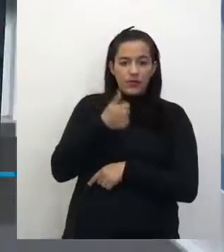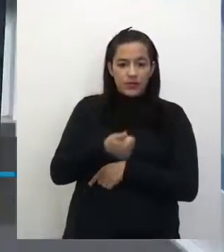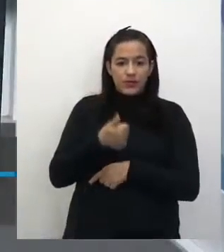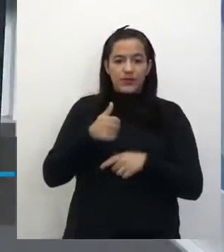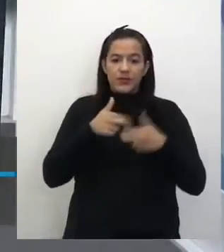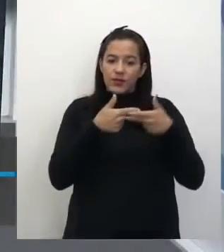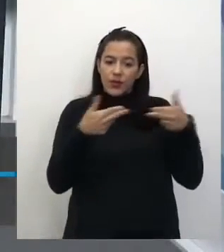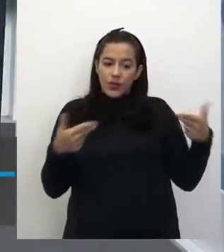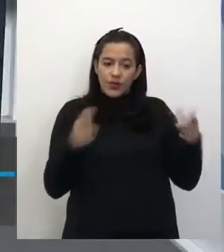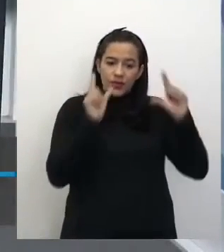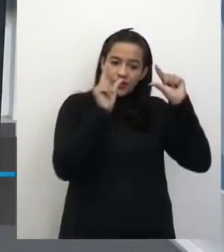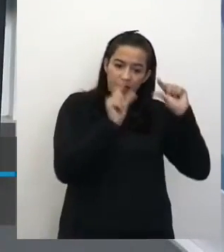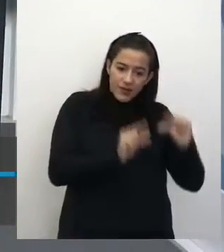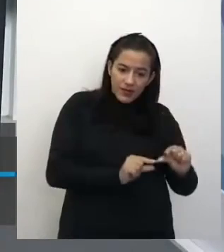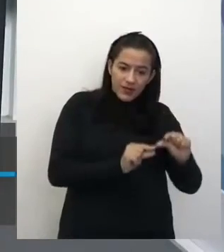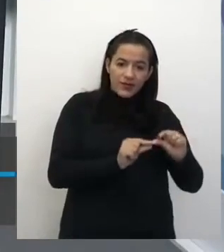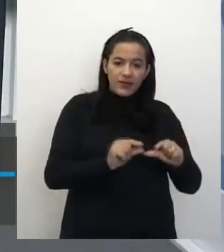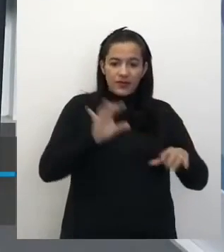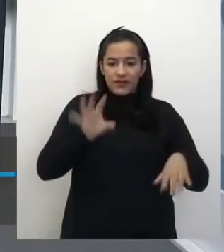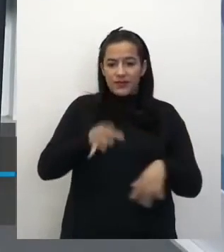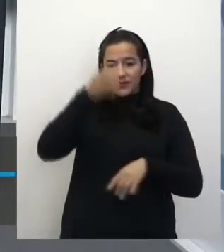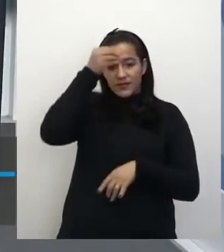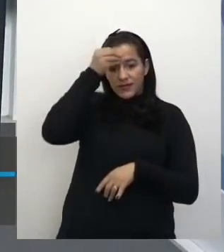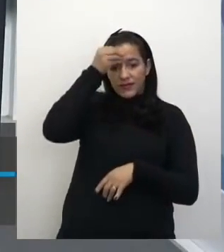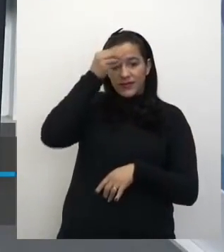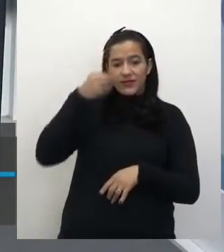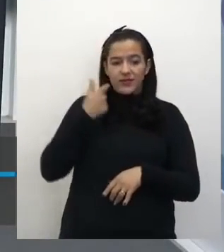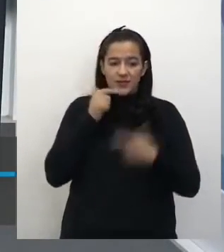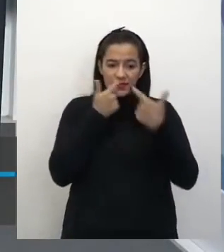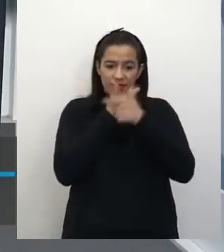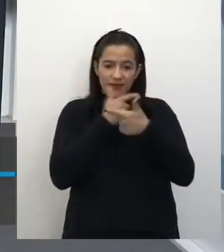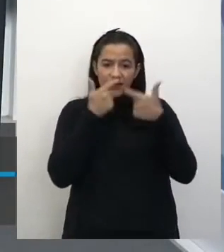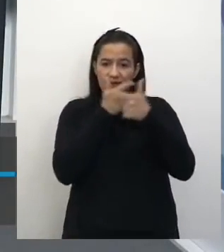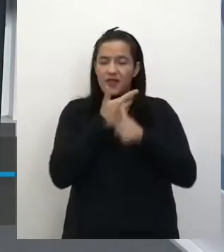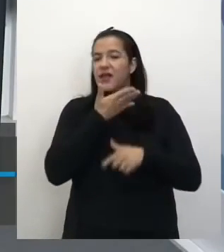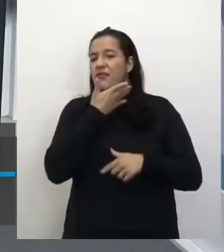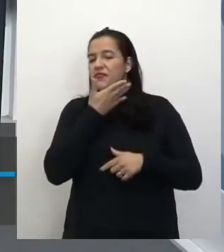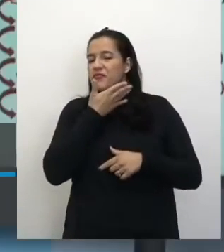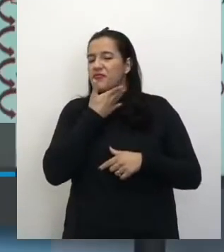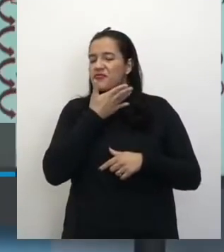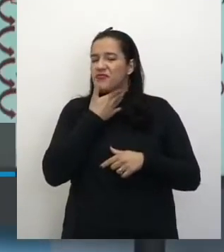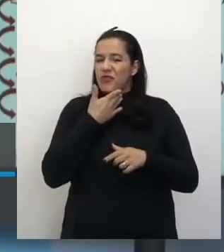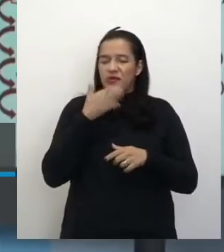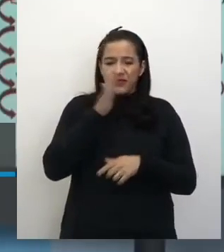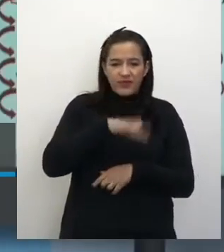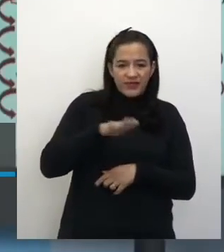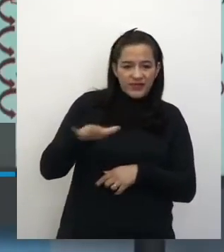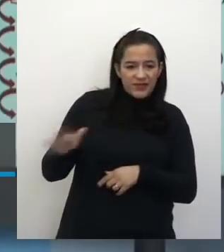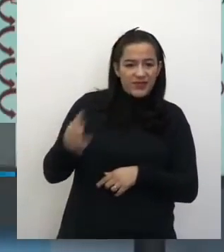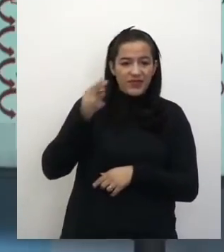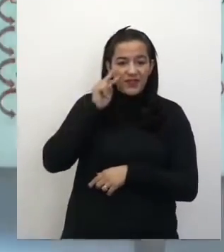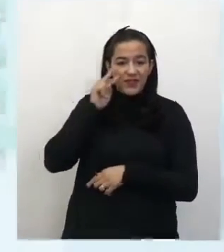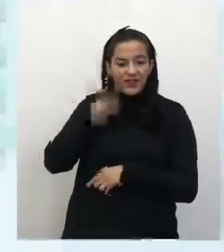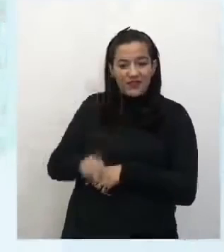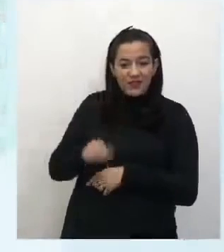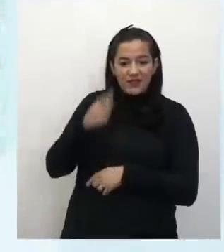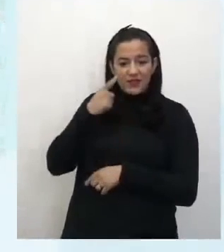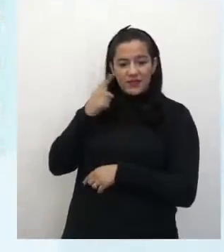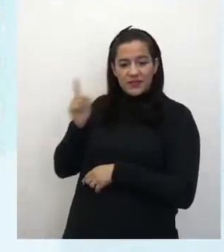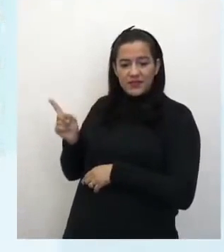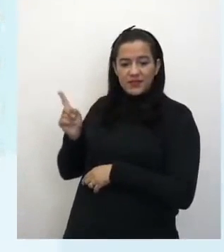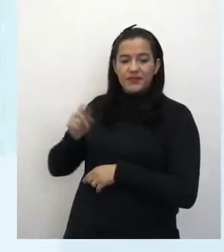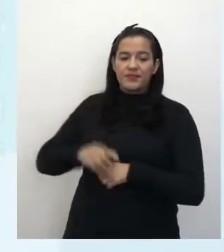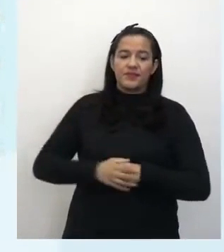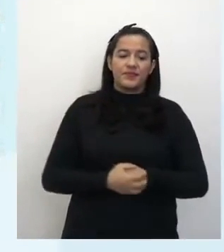é nome de coisa pequena, né? Eu gosto de rir assim com essa voz também, é muito legal. Mas quando a gente olha lá o decâmetro, olha